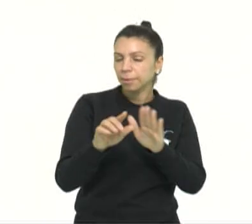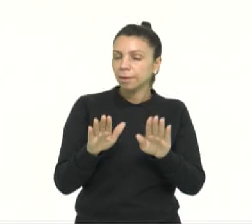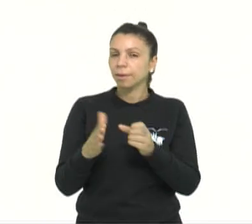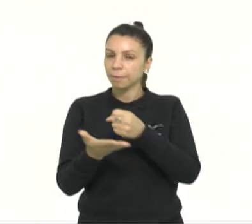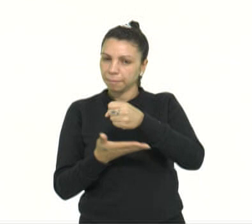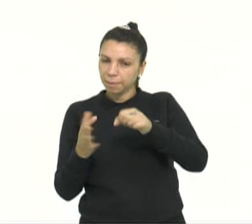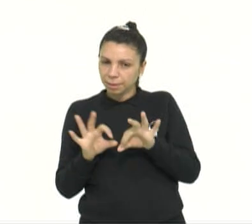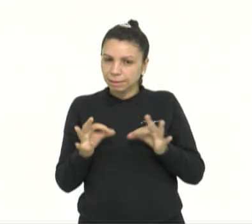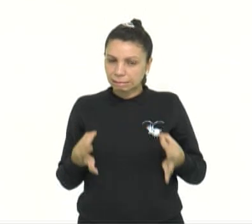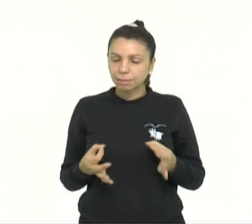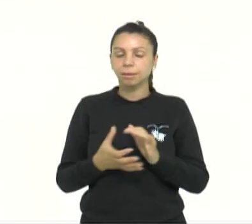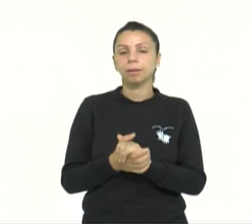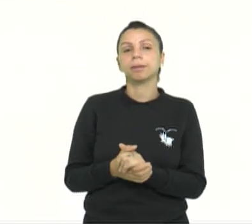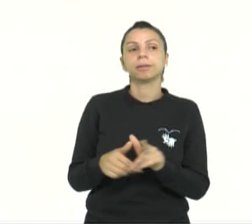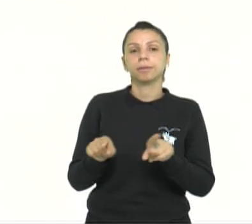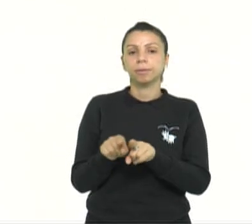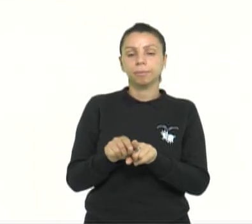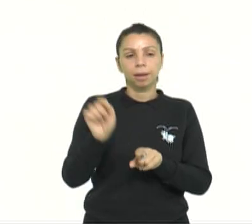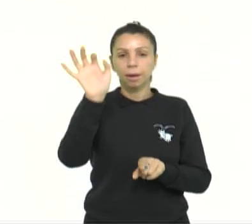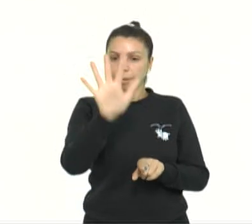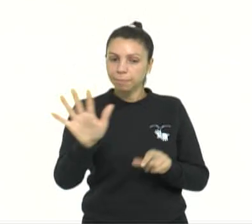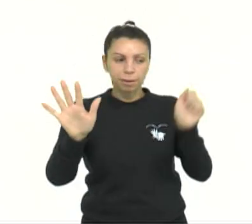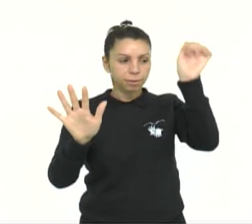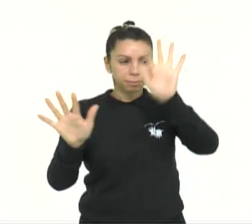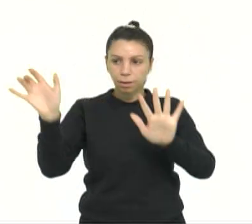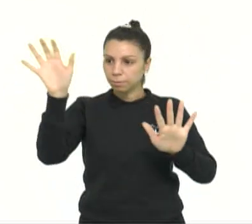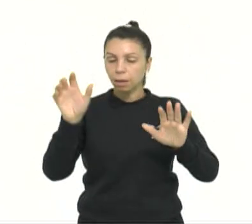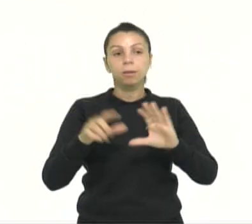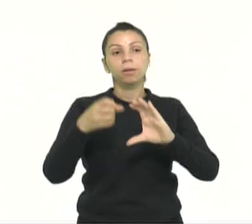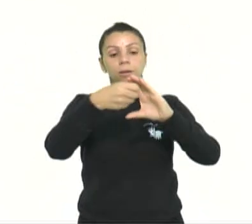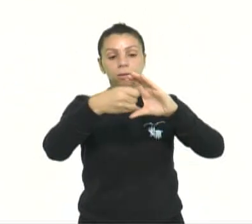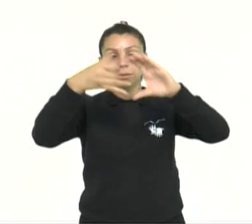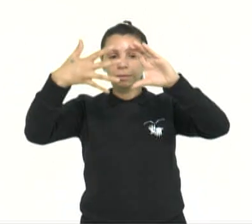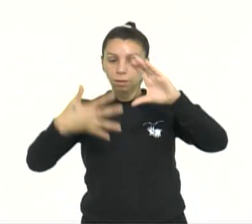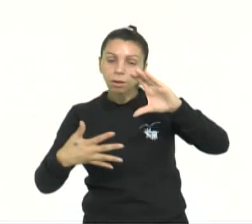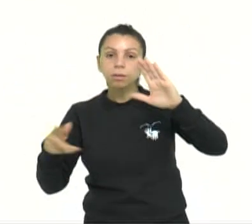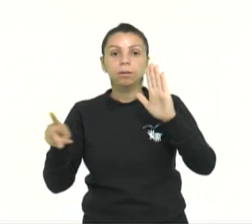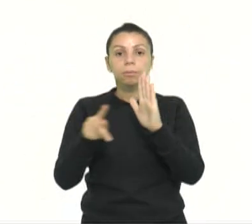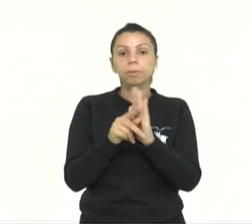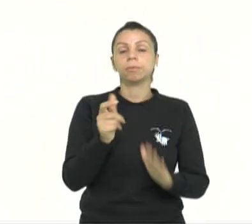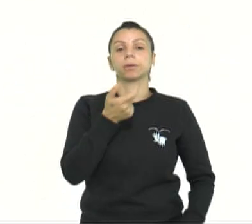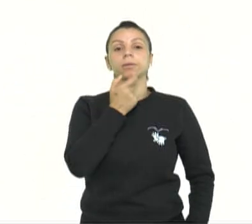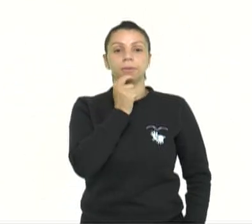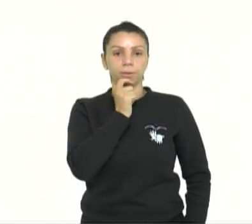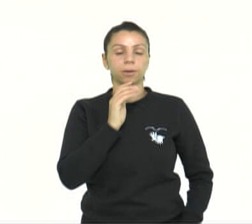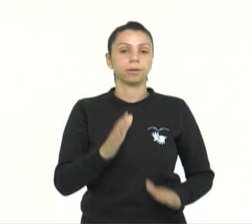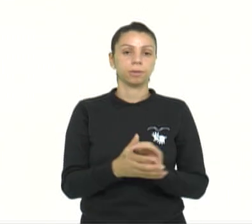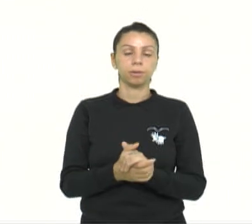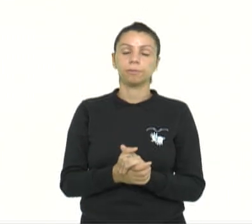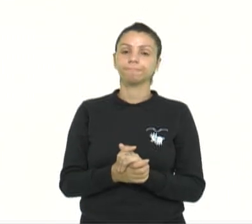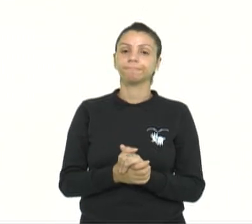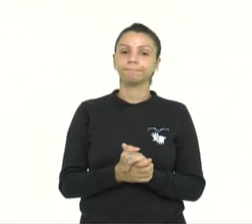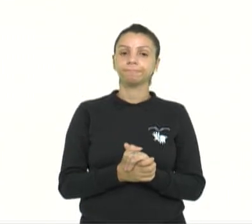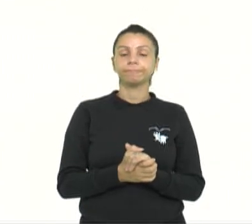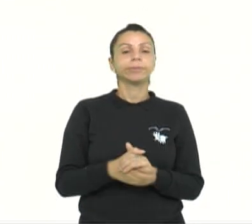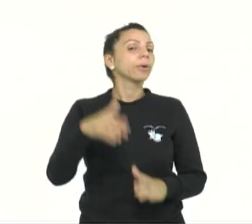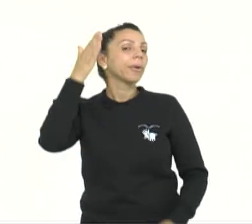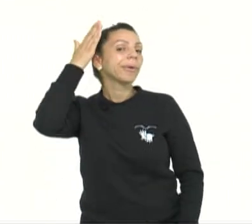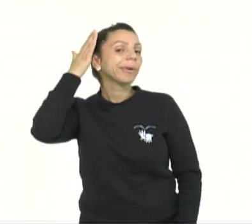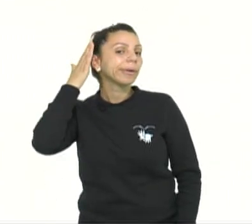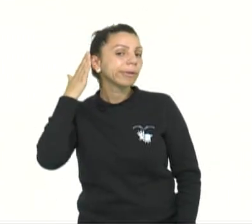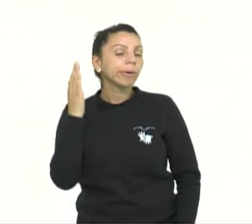a imagem de cada personagem e uma descrição em inglês, né? Então você já vai associando a cor do